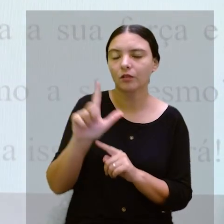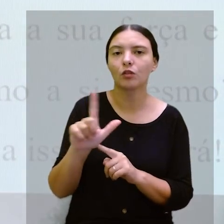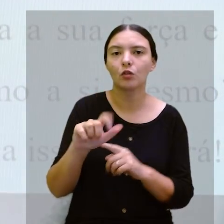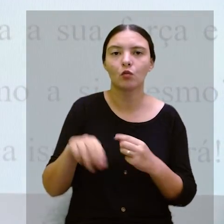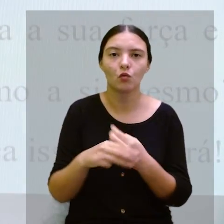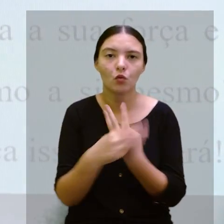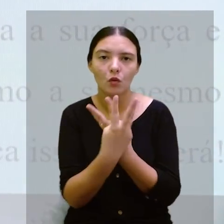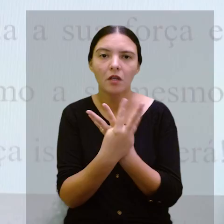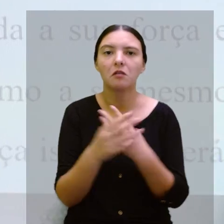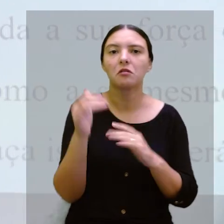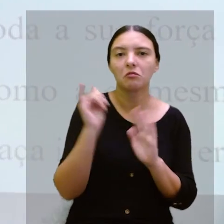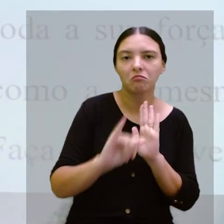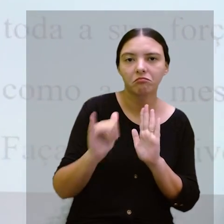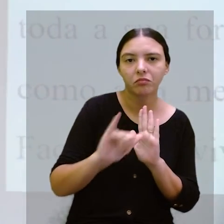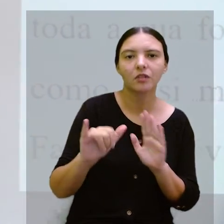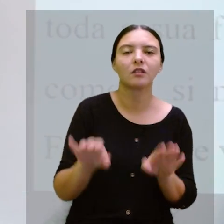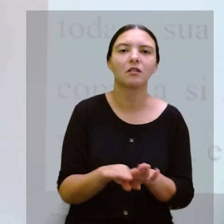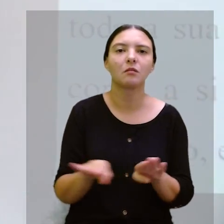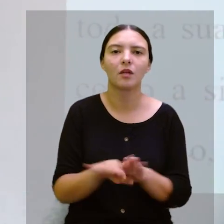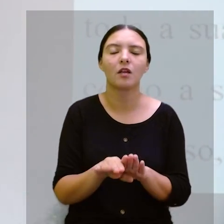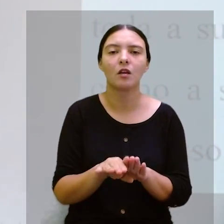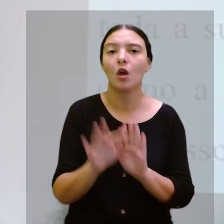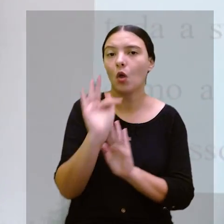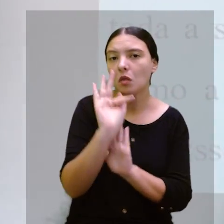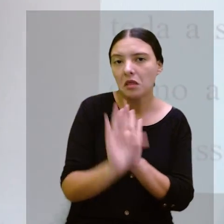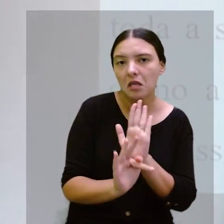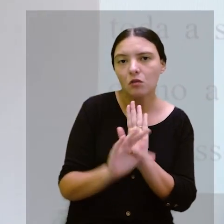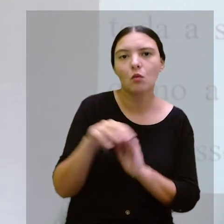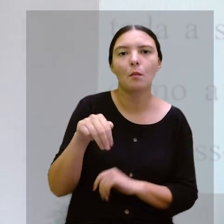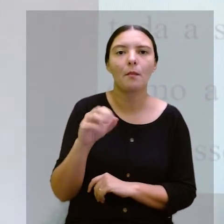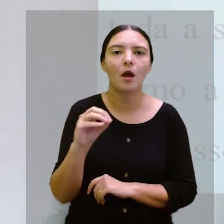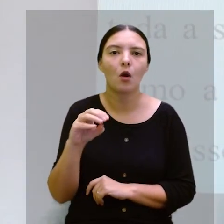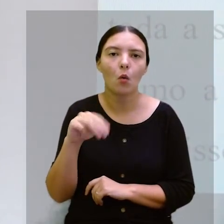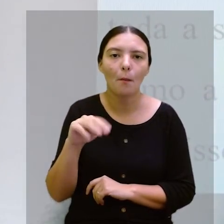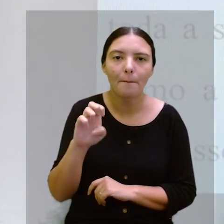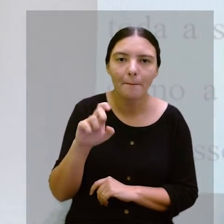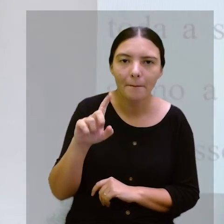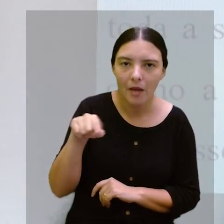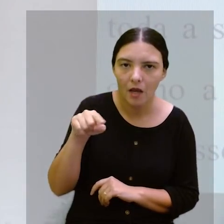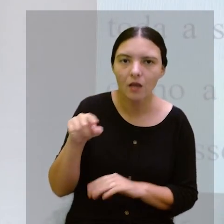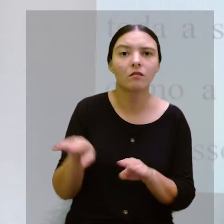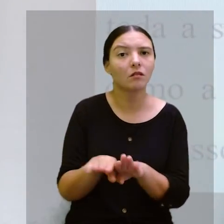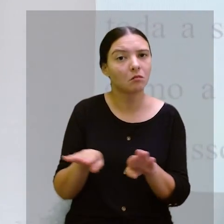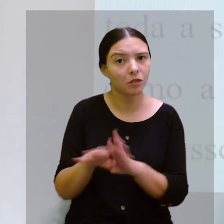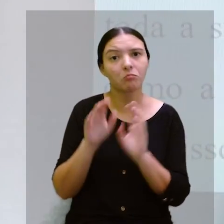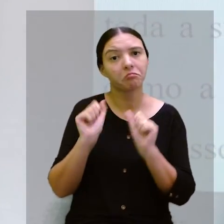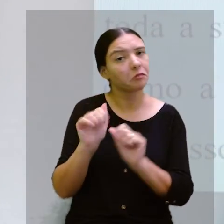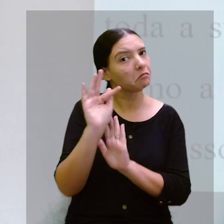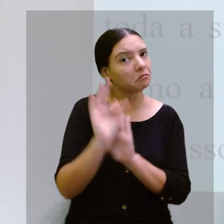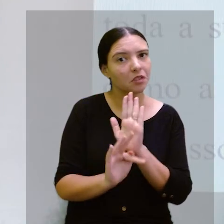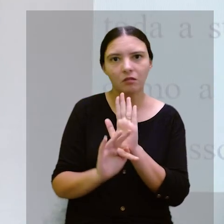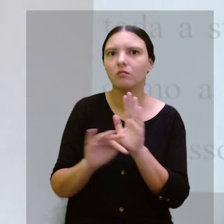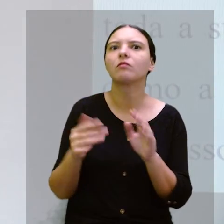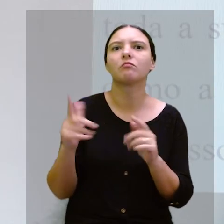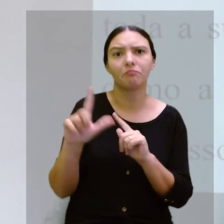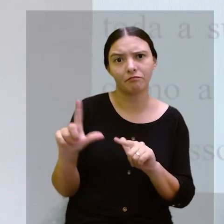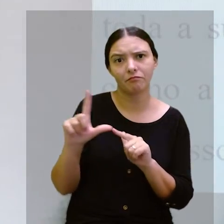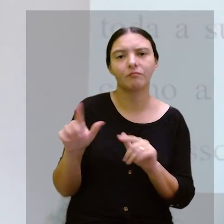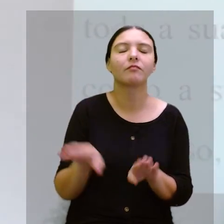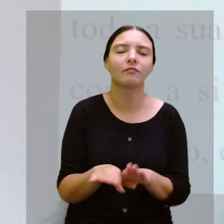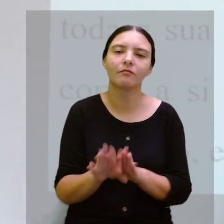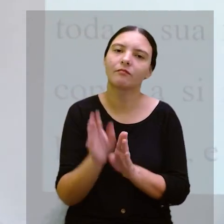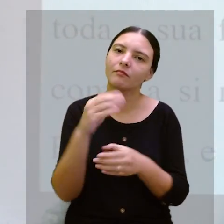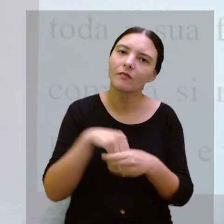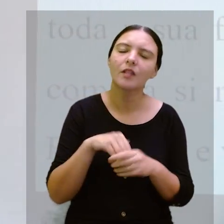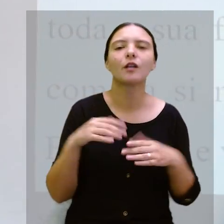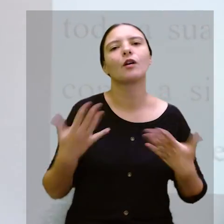texto literário, um texto sobre Maomé, um texto sobre diversas outras religiões, eles podem ter também uma dimensão literária, tá?